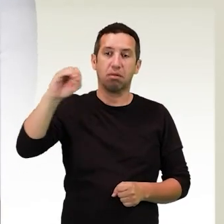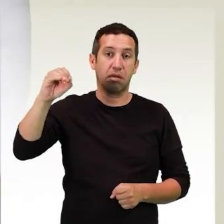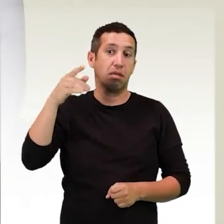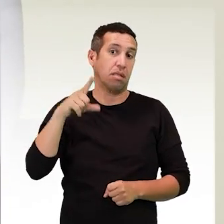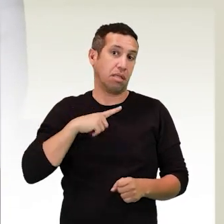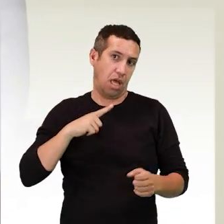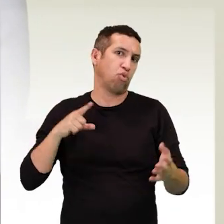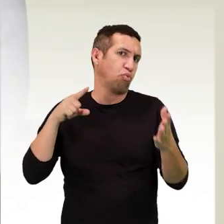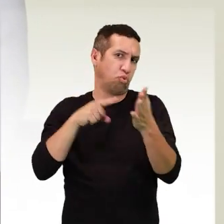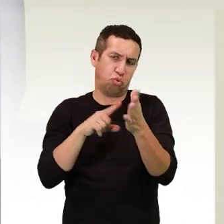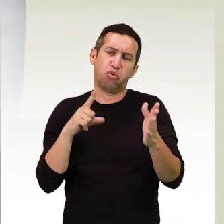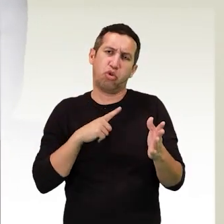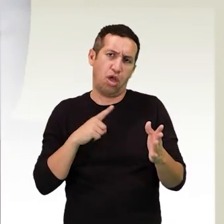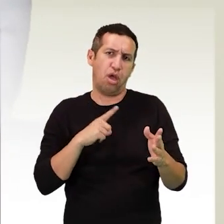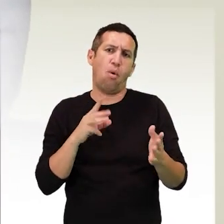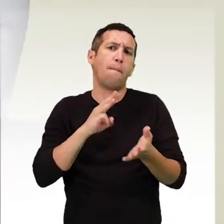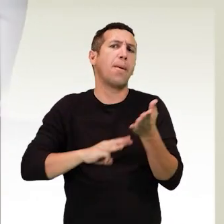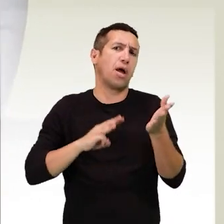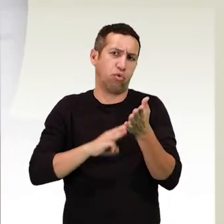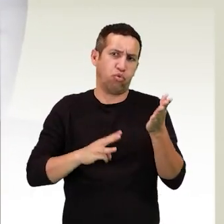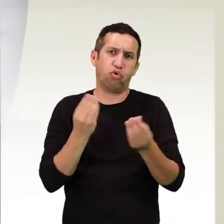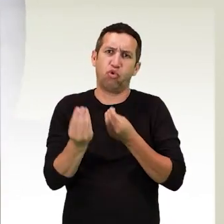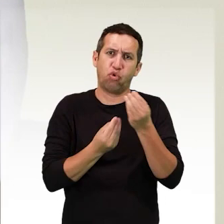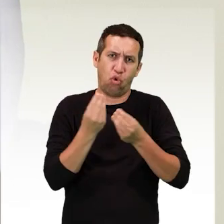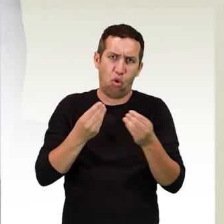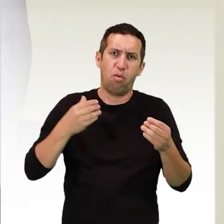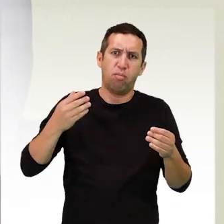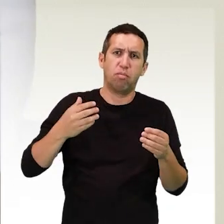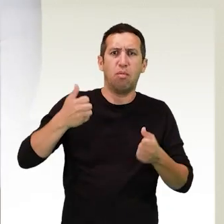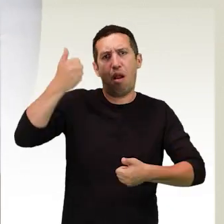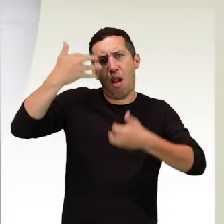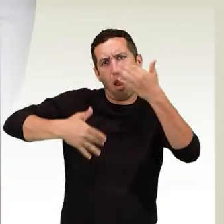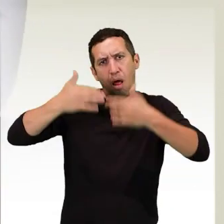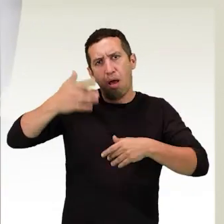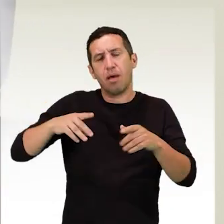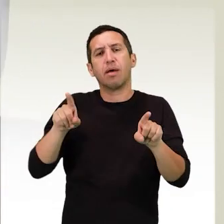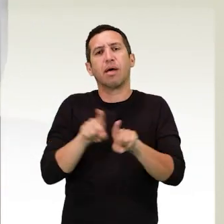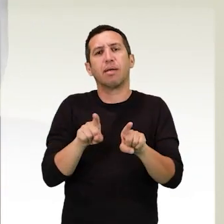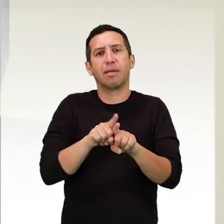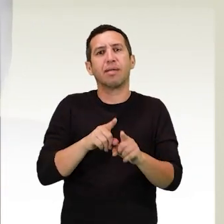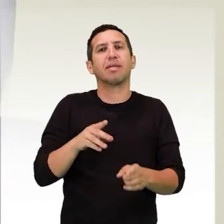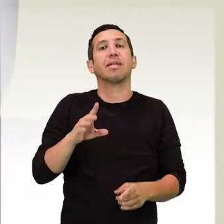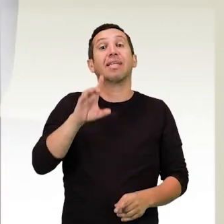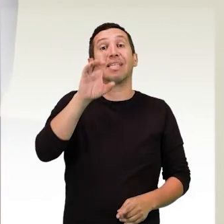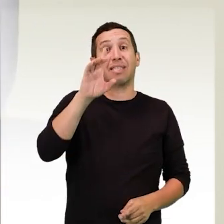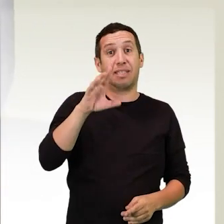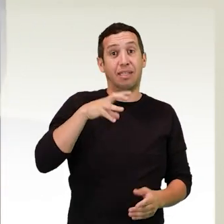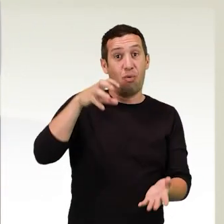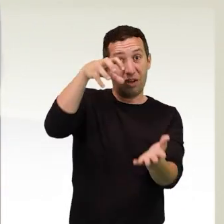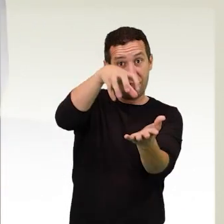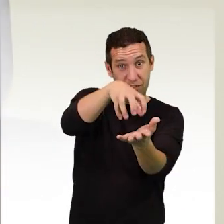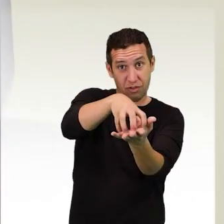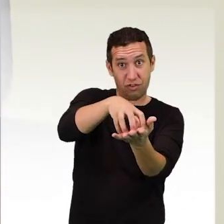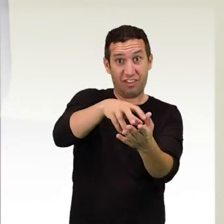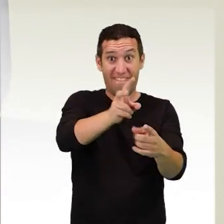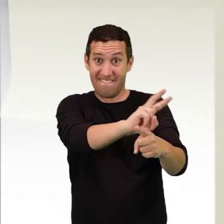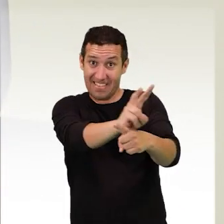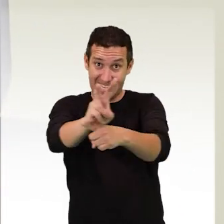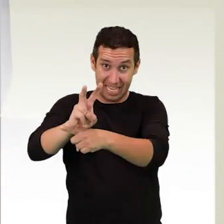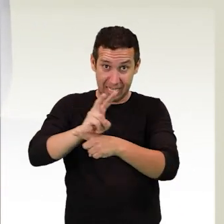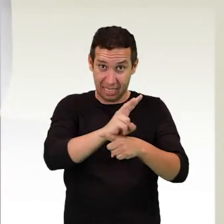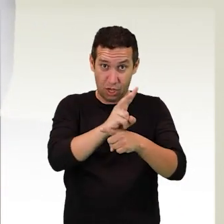100 tem todo um método de atender essa situação e é encaminhado para a DETRAI, que é a Divisão Nacional